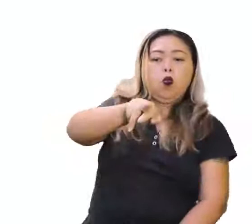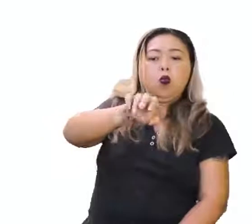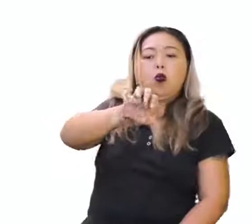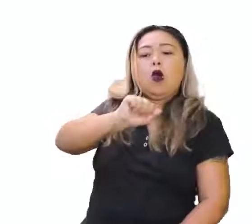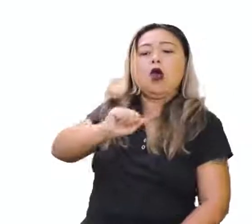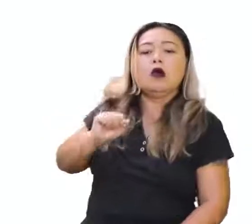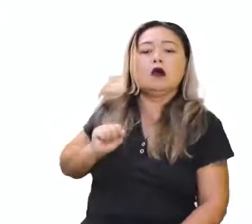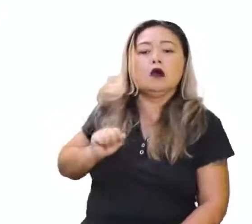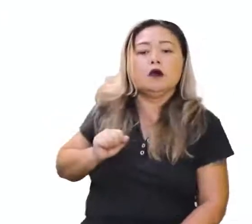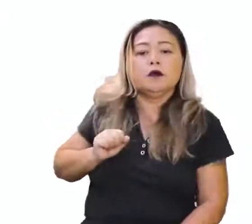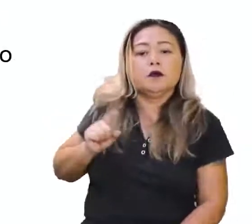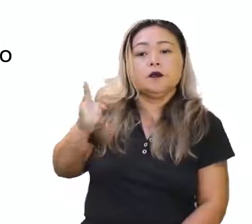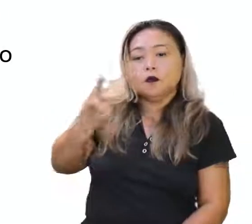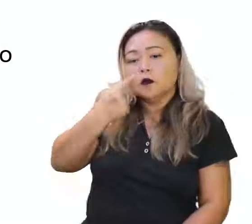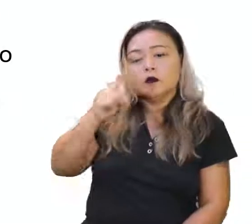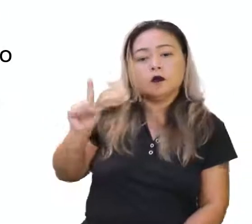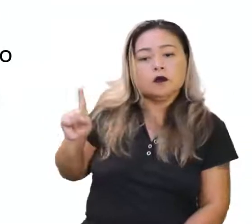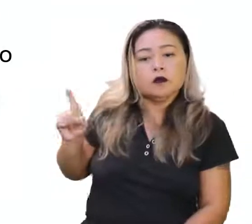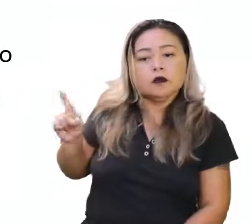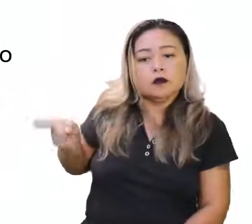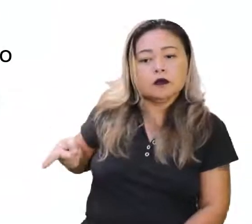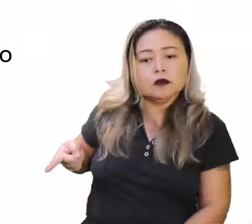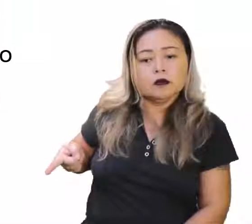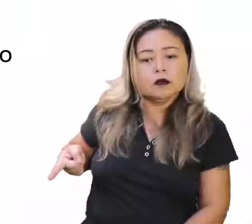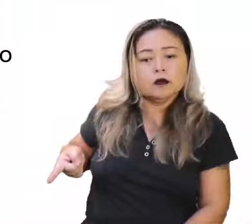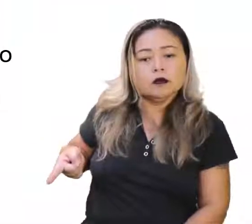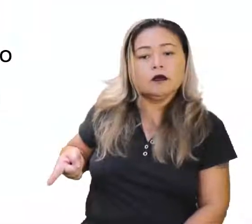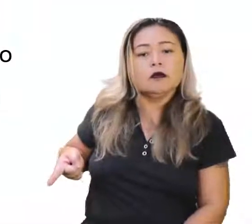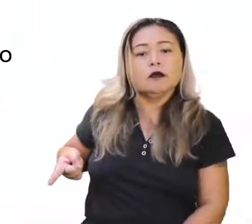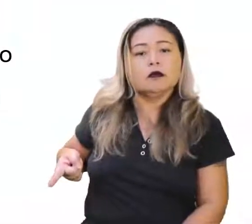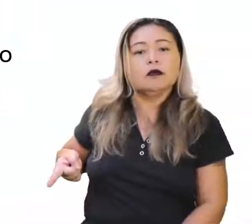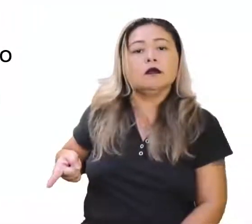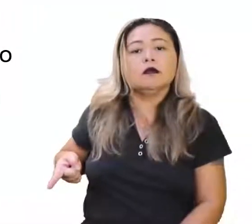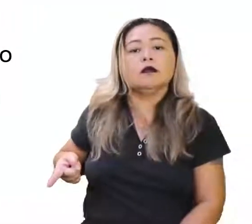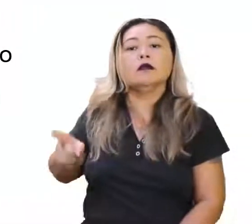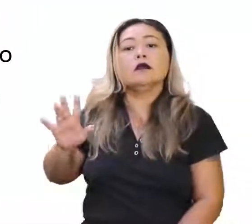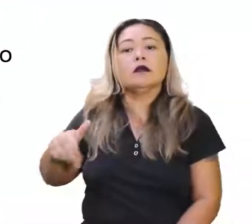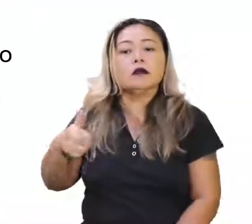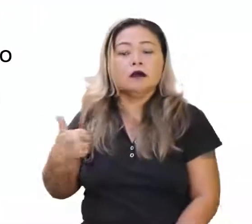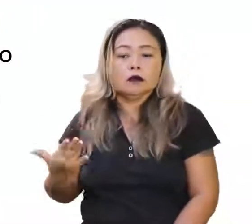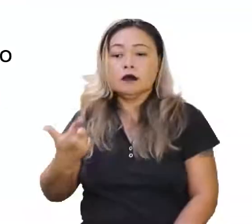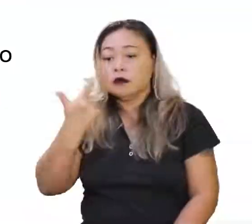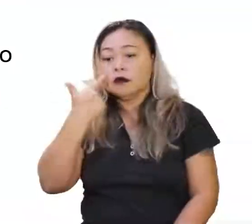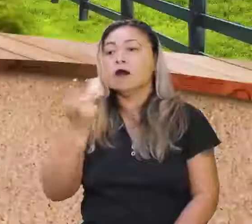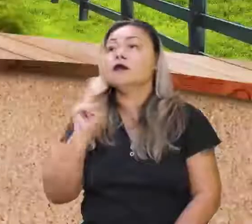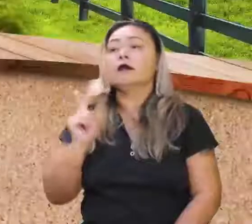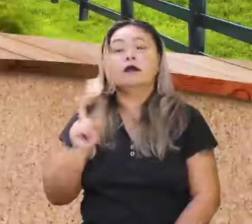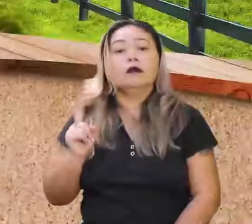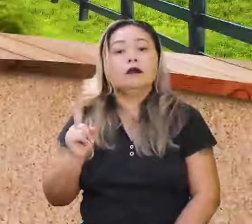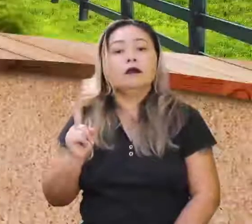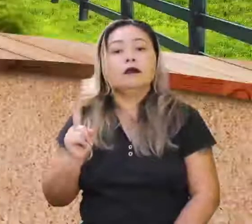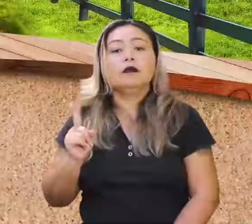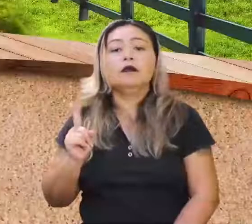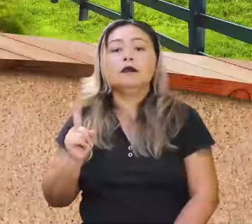supor. Deixa eu mostrar todo aqui, ó. Pronto. Aqui pro tio.